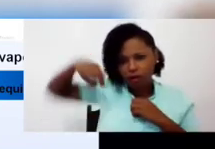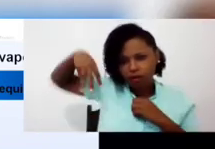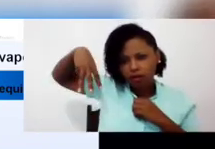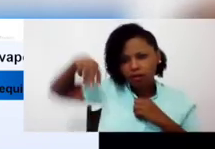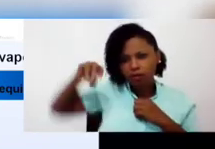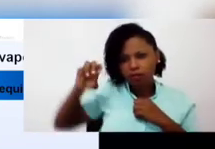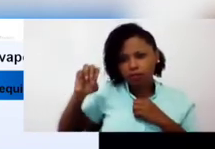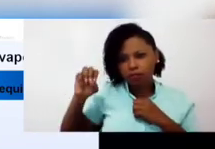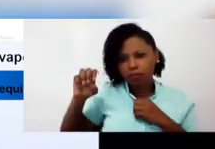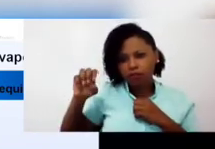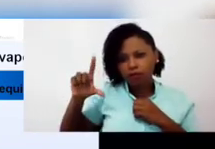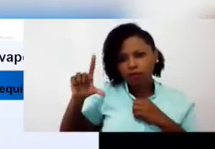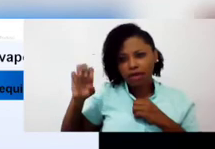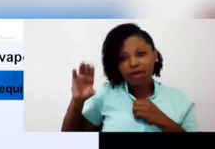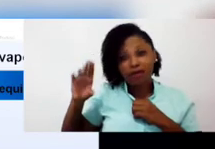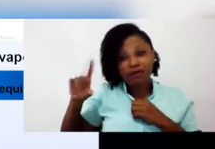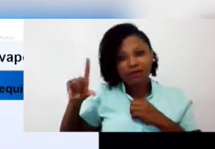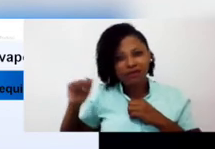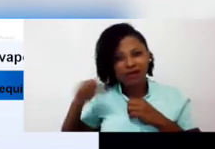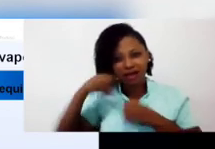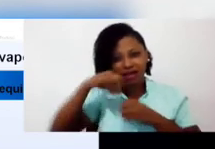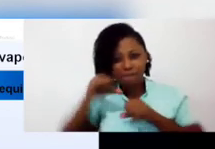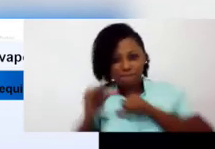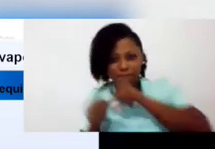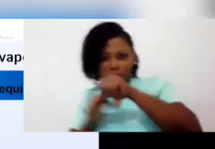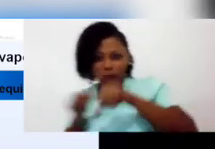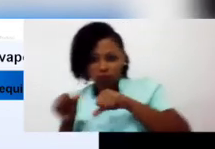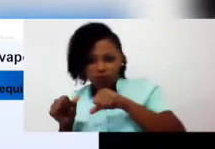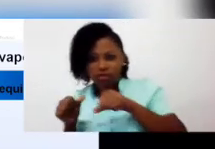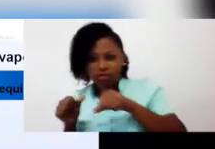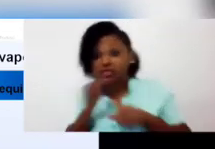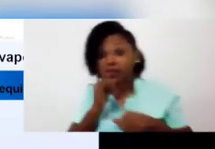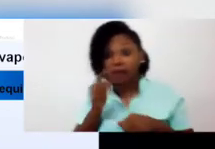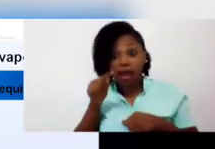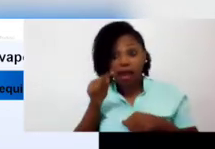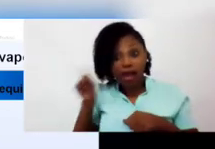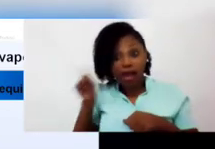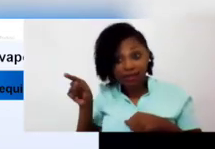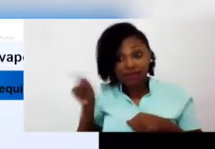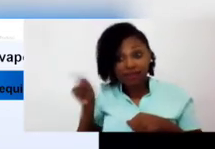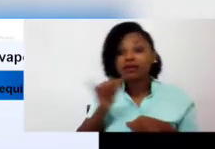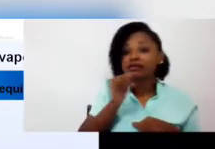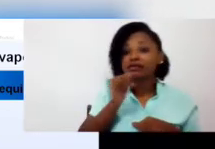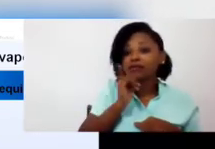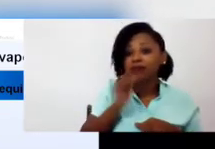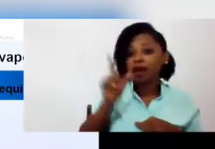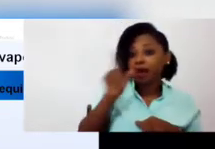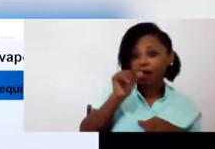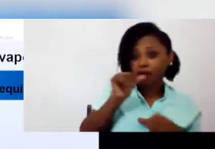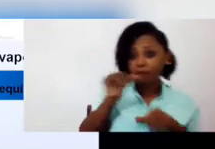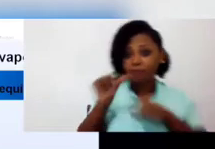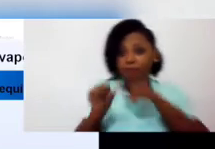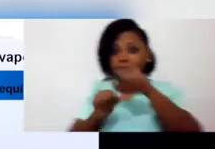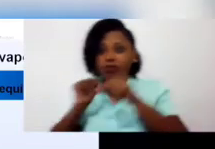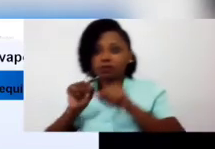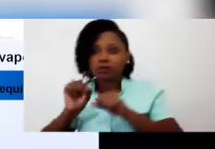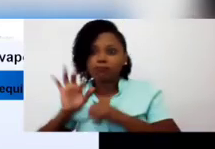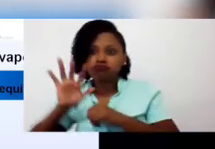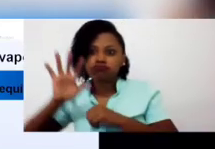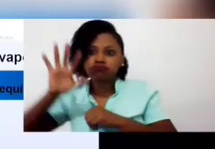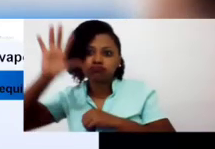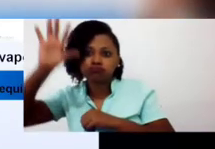moléculas fazem, tendenciando a passar de um estado para o outro. Aqui no caso, do estado líquido, passando para o